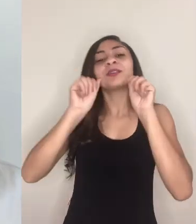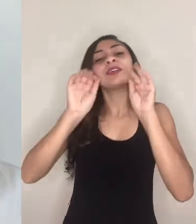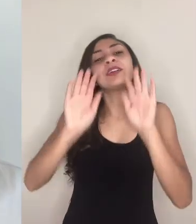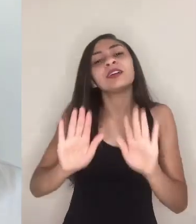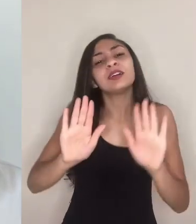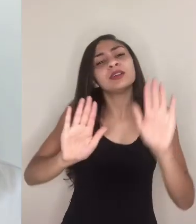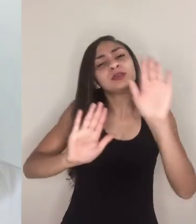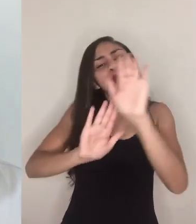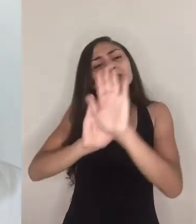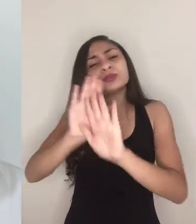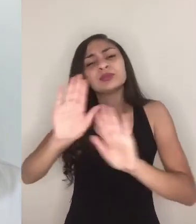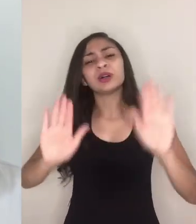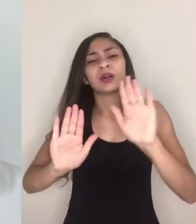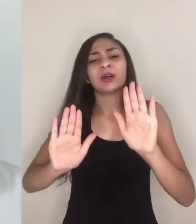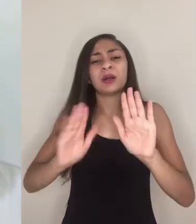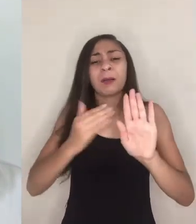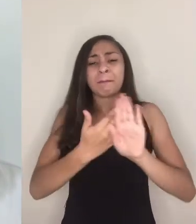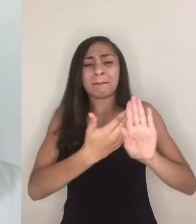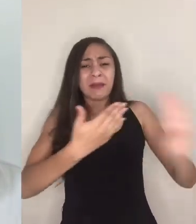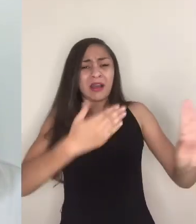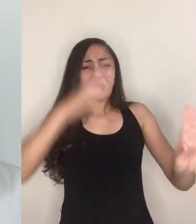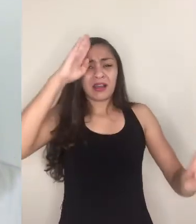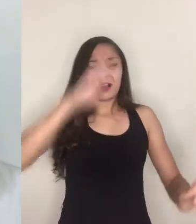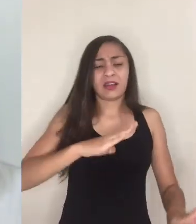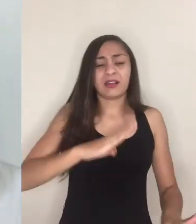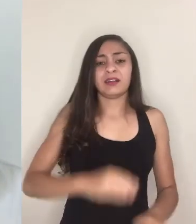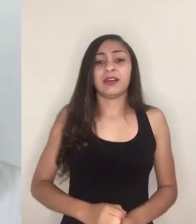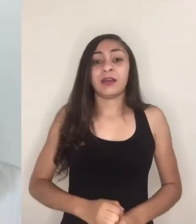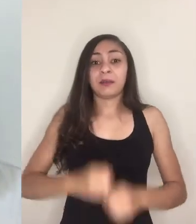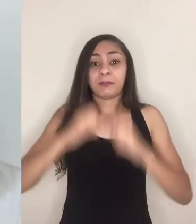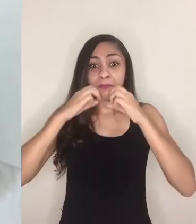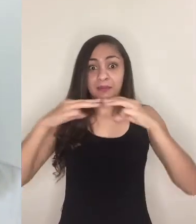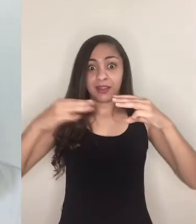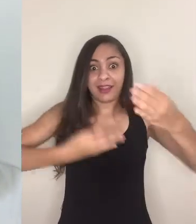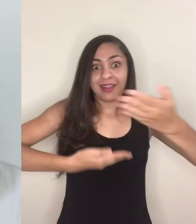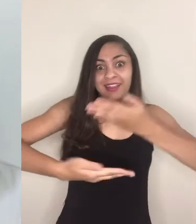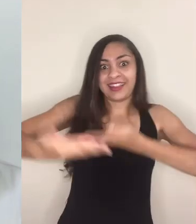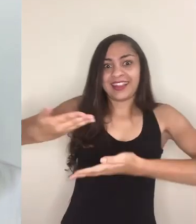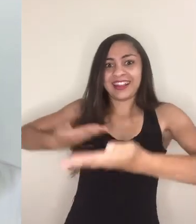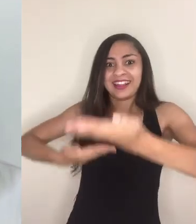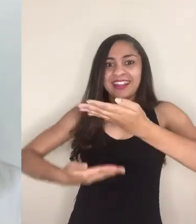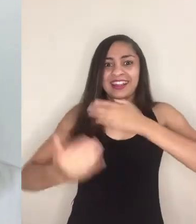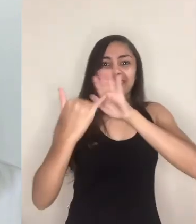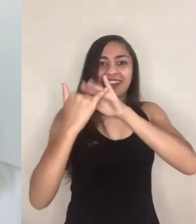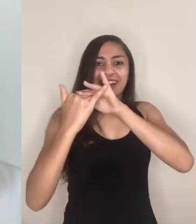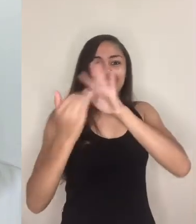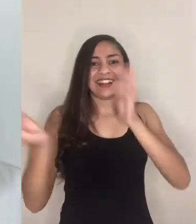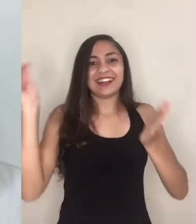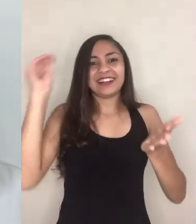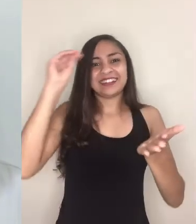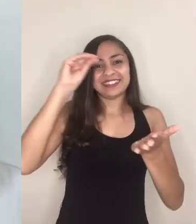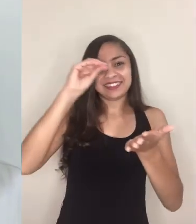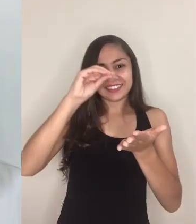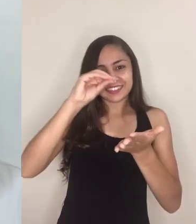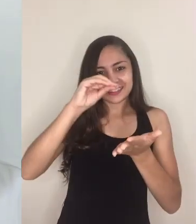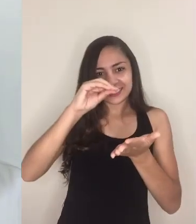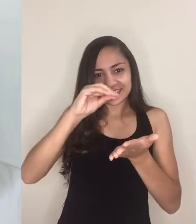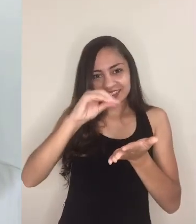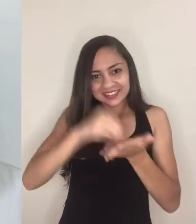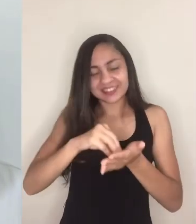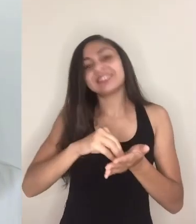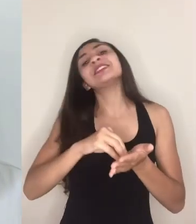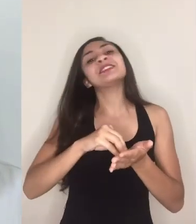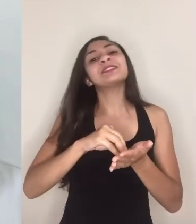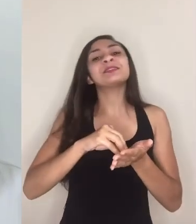abençoe e te livre do mal. Compartilhe esta mensagem, inscreva-se no nosso canal, ativando o sininho